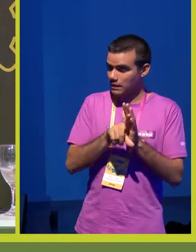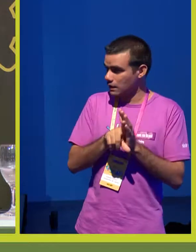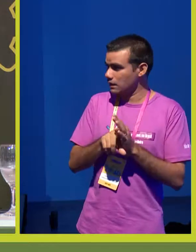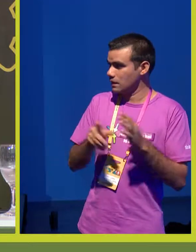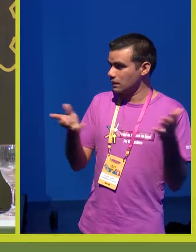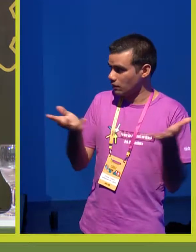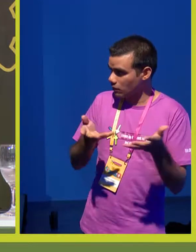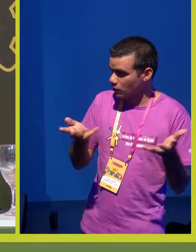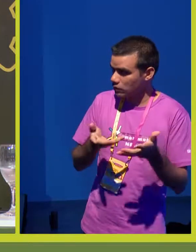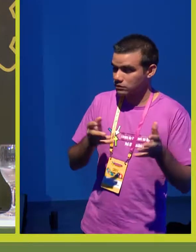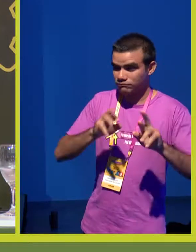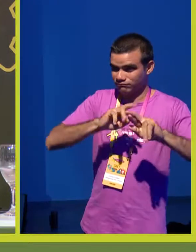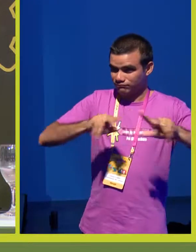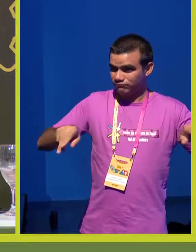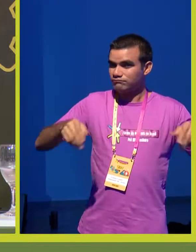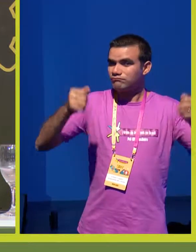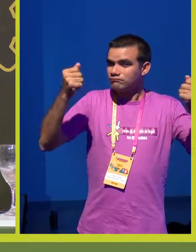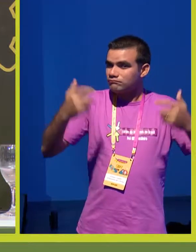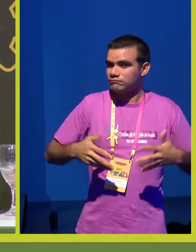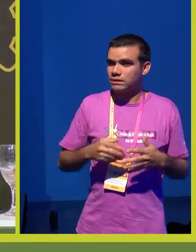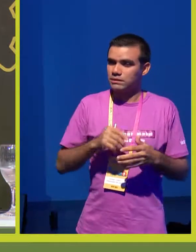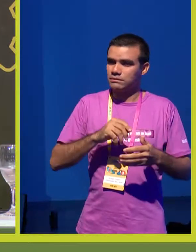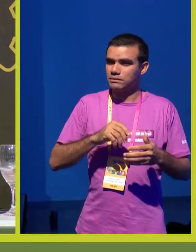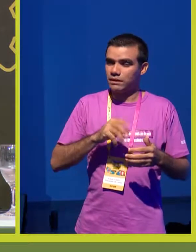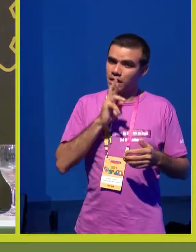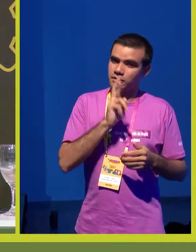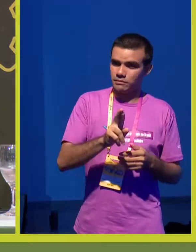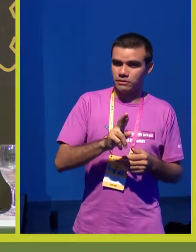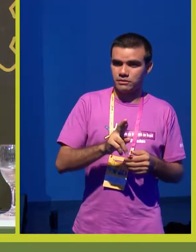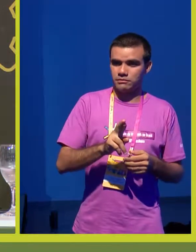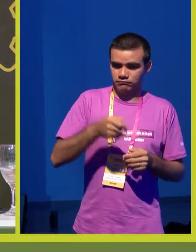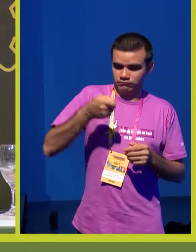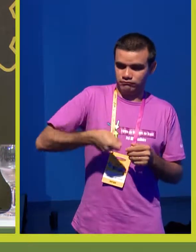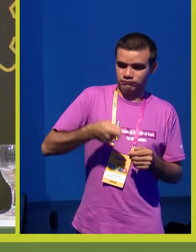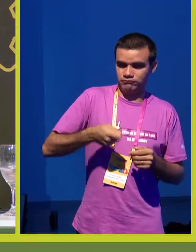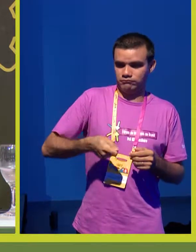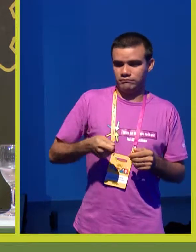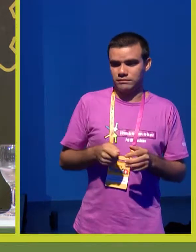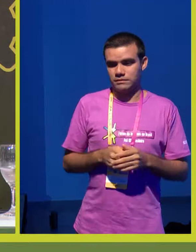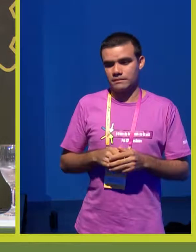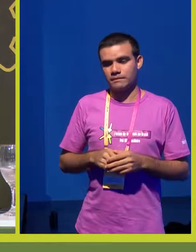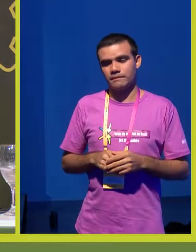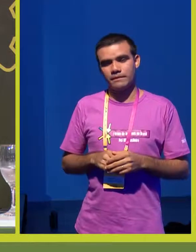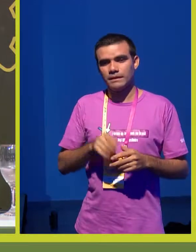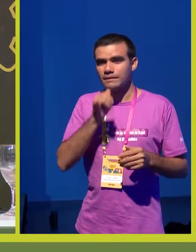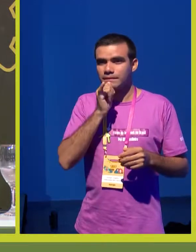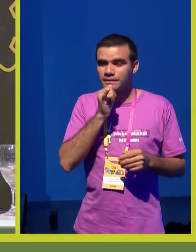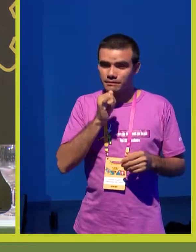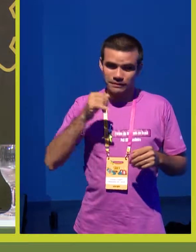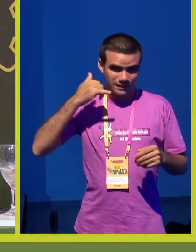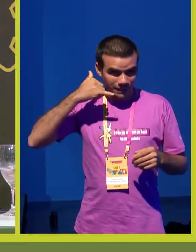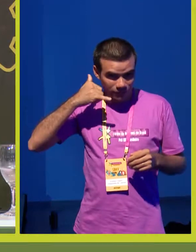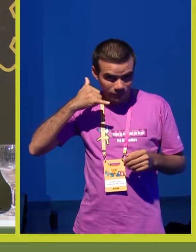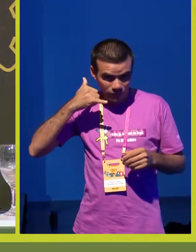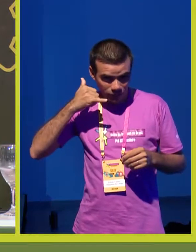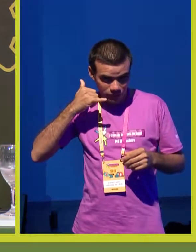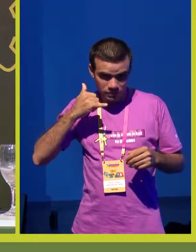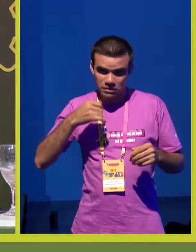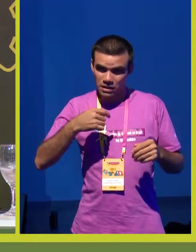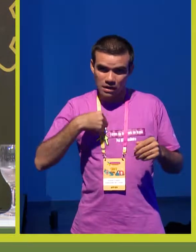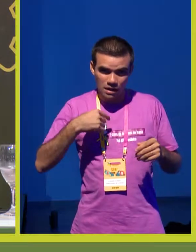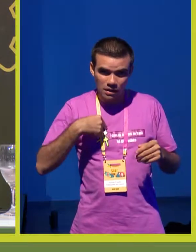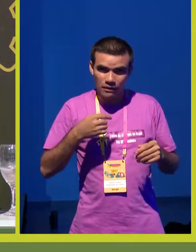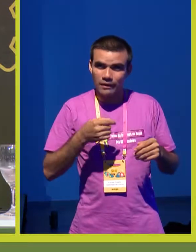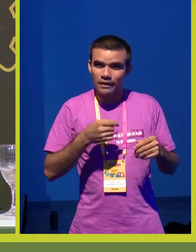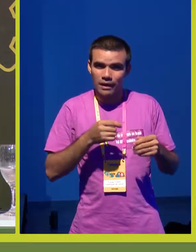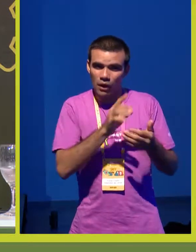de distintas maneiras, ela busca responder essas exigências. Por exemplo, com os requisitos para interceptação telefônica ou para interceptação